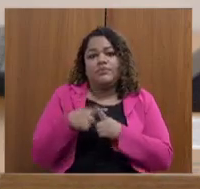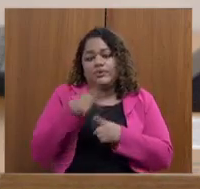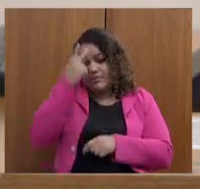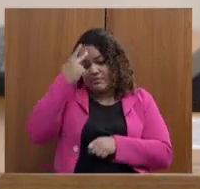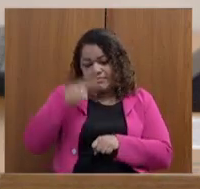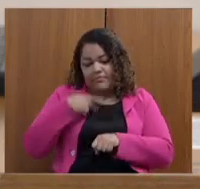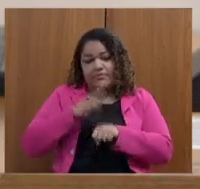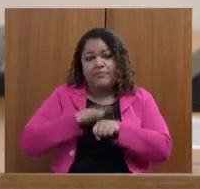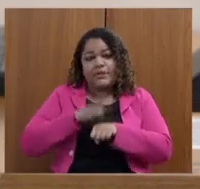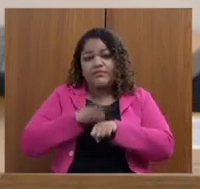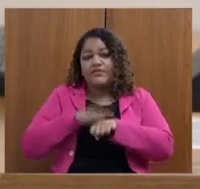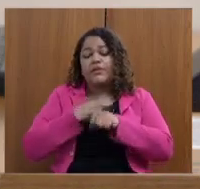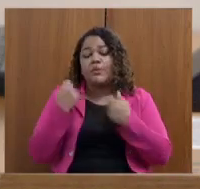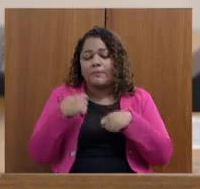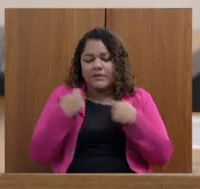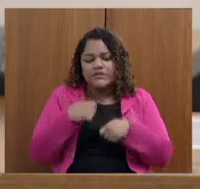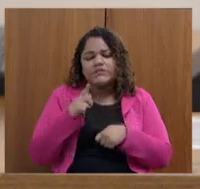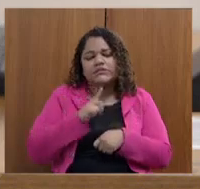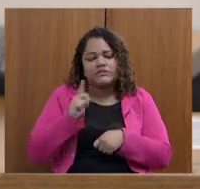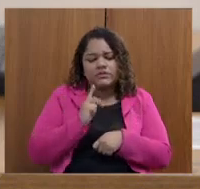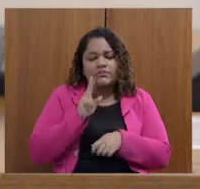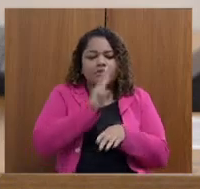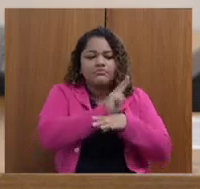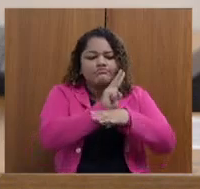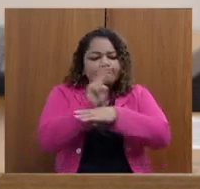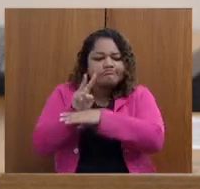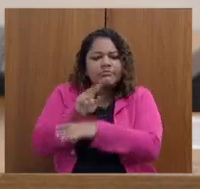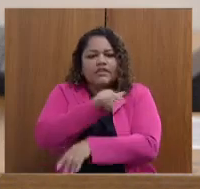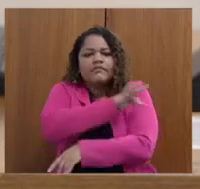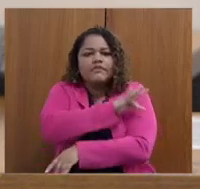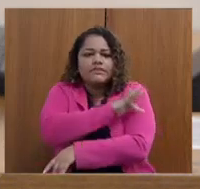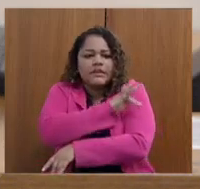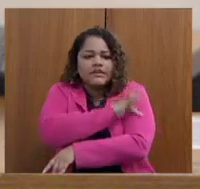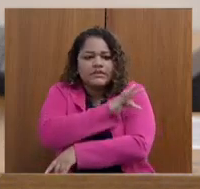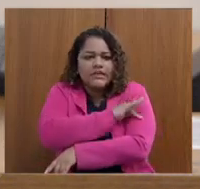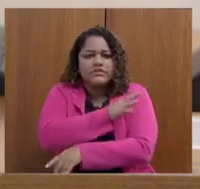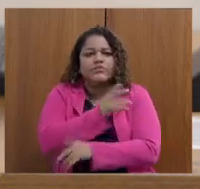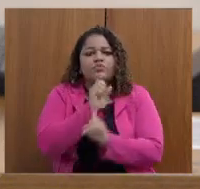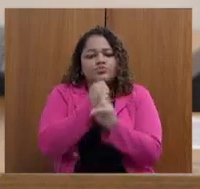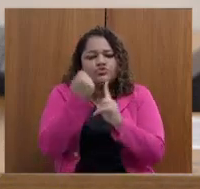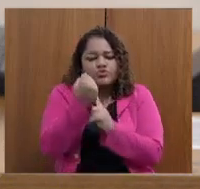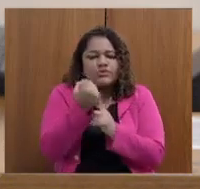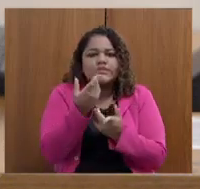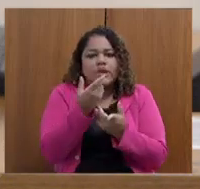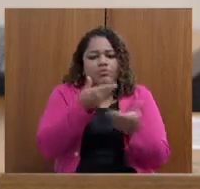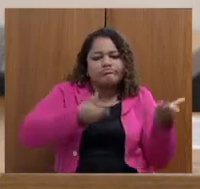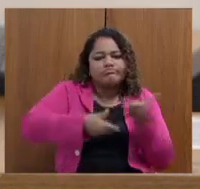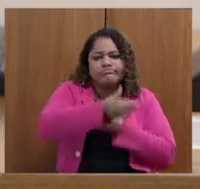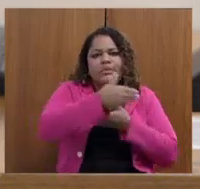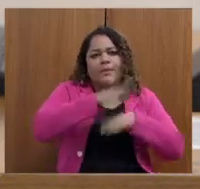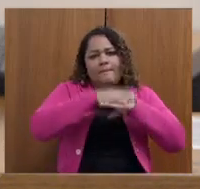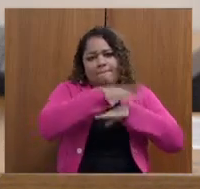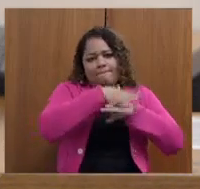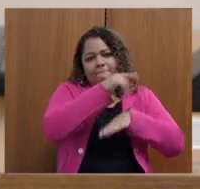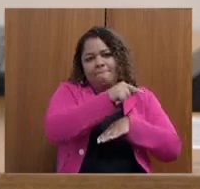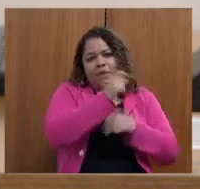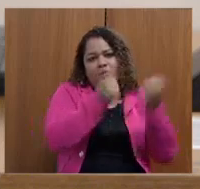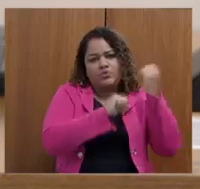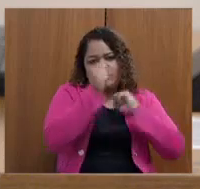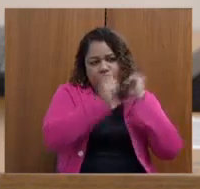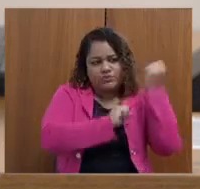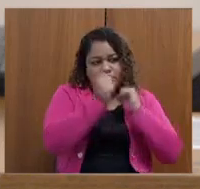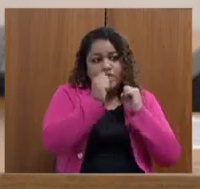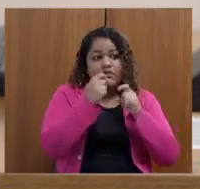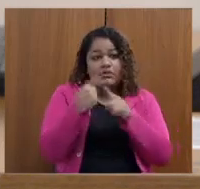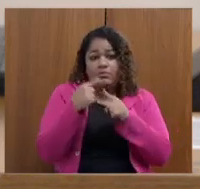para fazer essa fiscalização inclusive social das contrapartidas das Indústrias o governo do estado não pode monopolizar tudo não ele